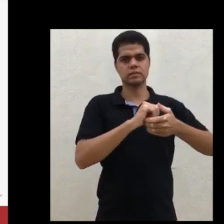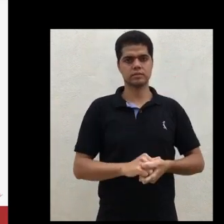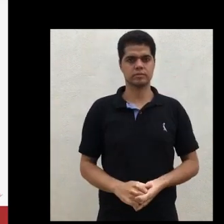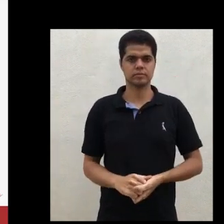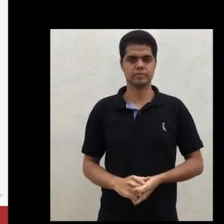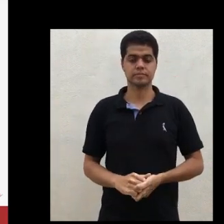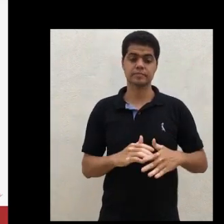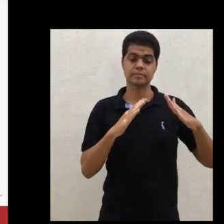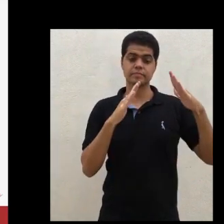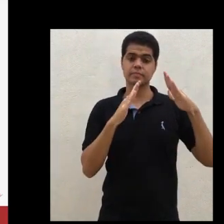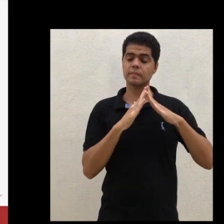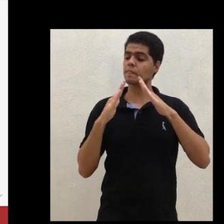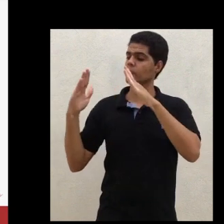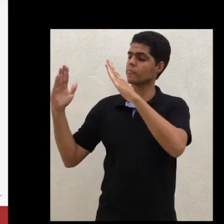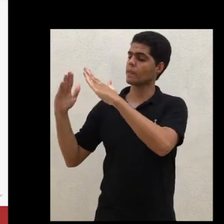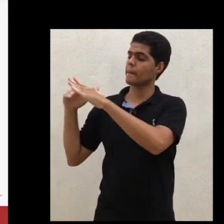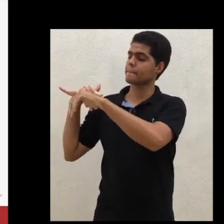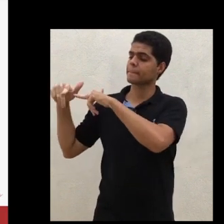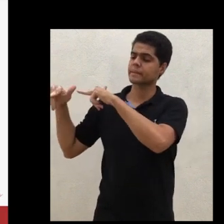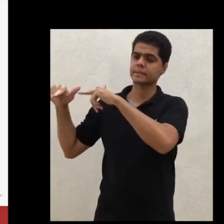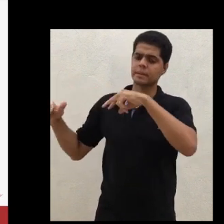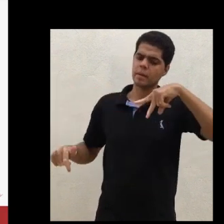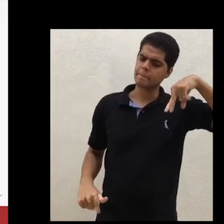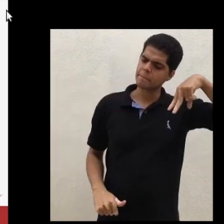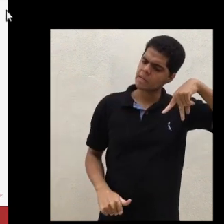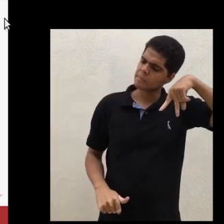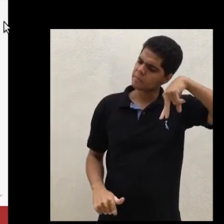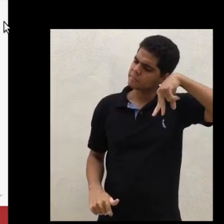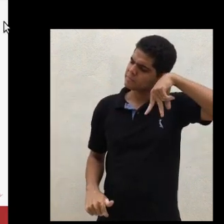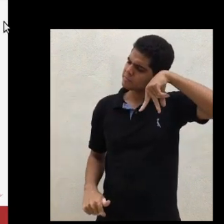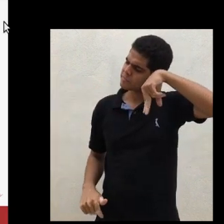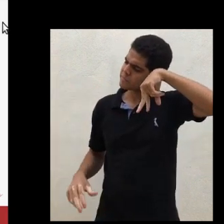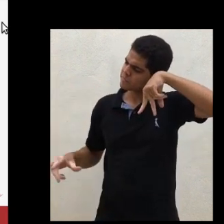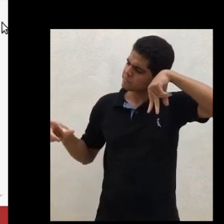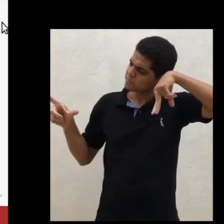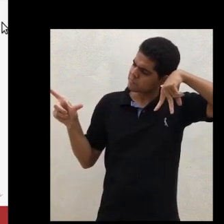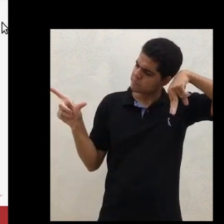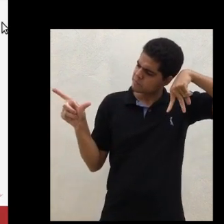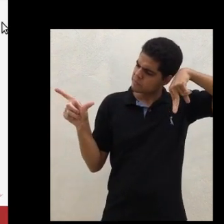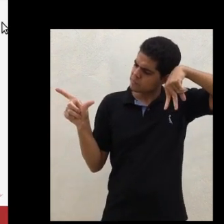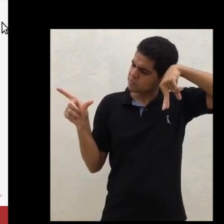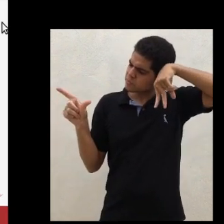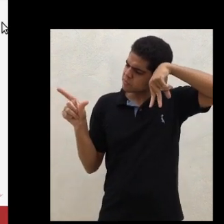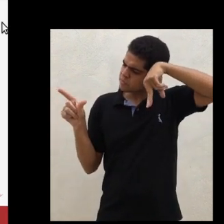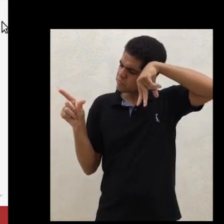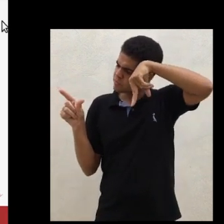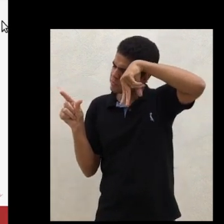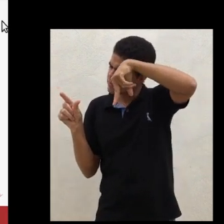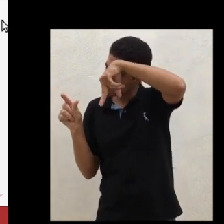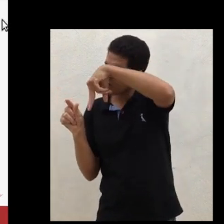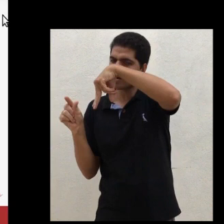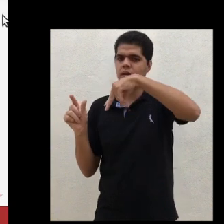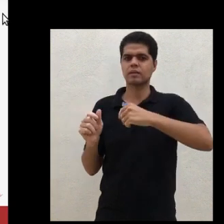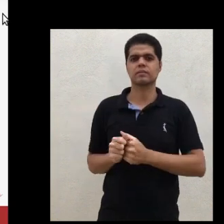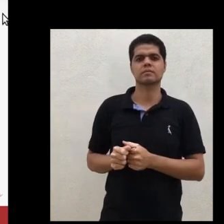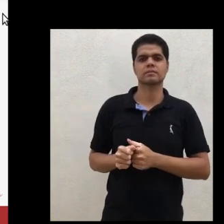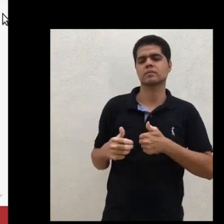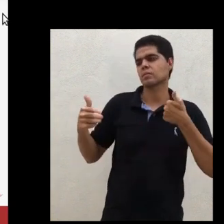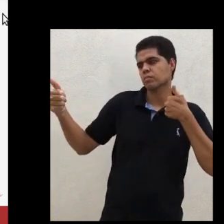areia. Né? A cada passo que você dá rumo ao seu trabalho, ele deixa gradativamente de